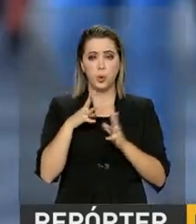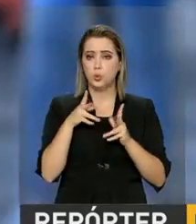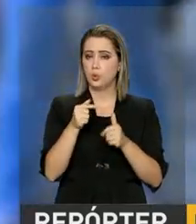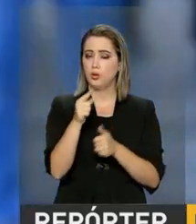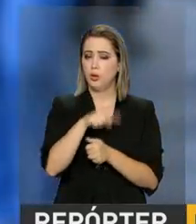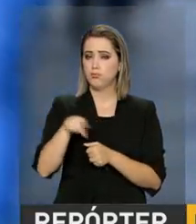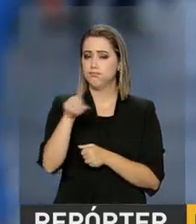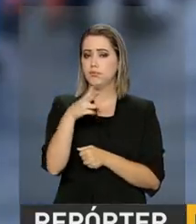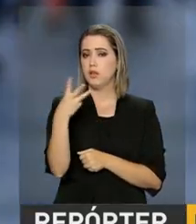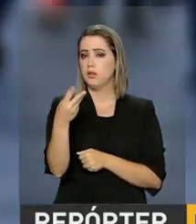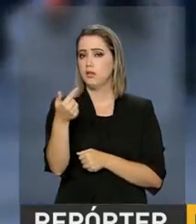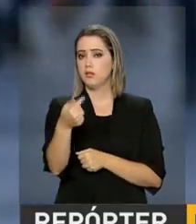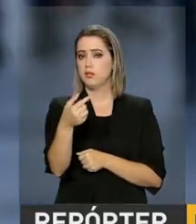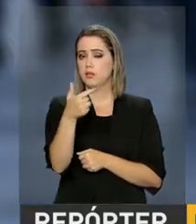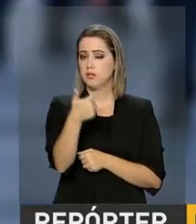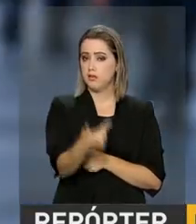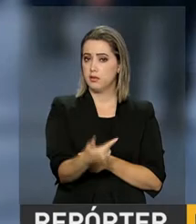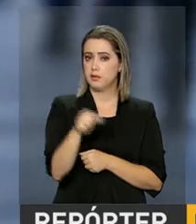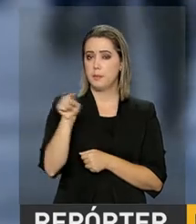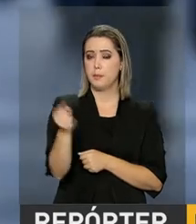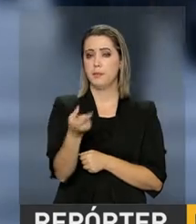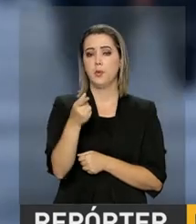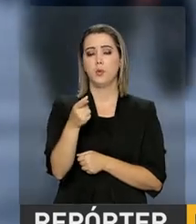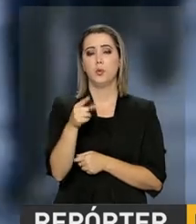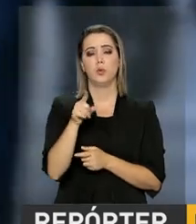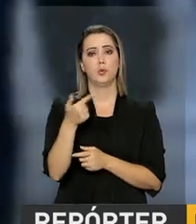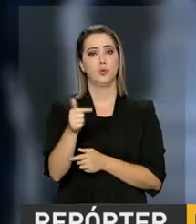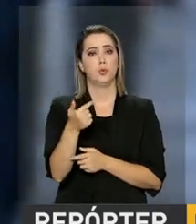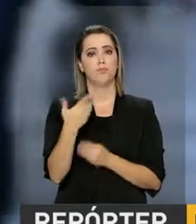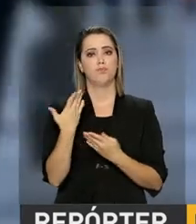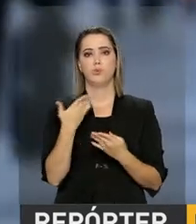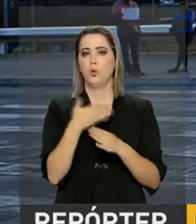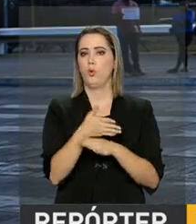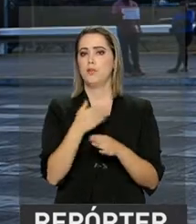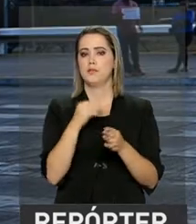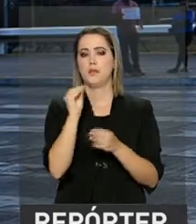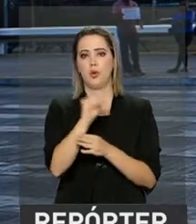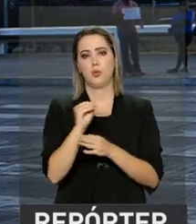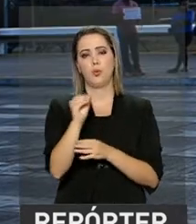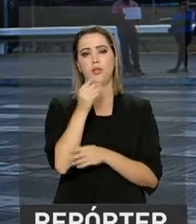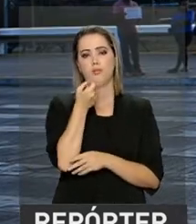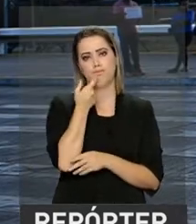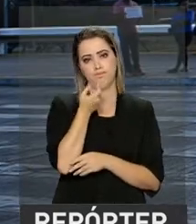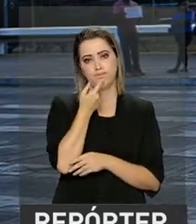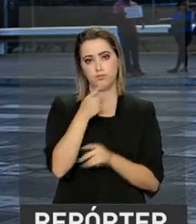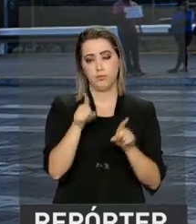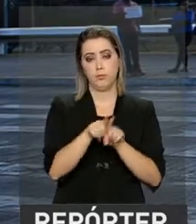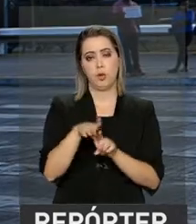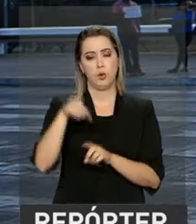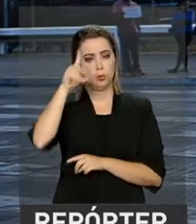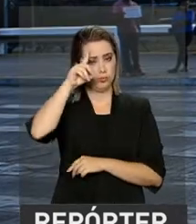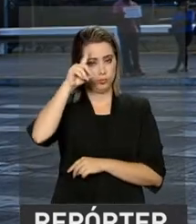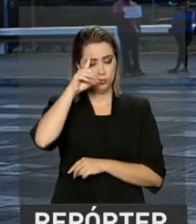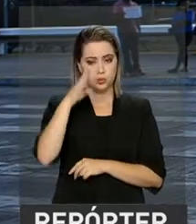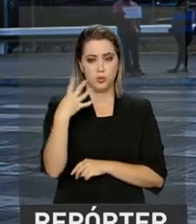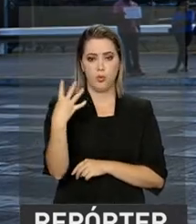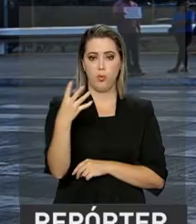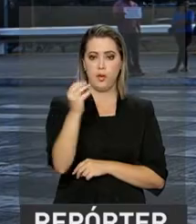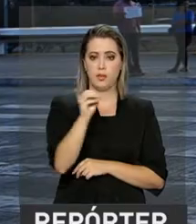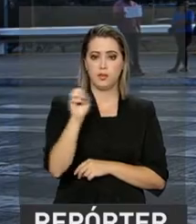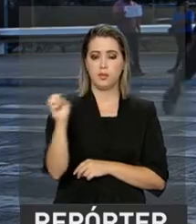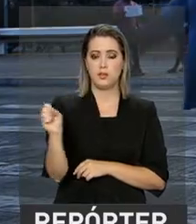de 372 mil ainda não estão em tratamento a cada ano são cerca de 40 mil